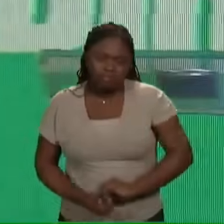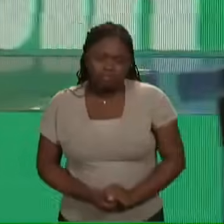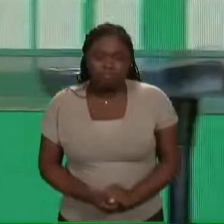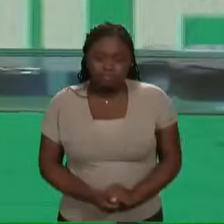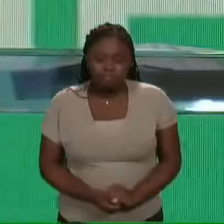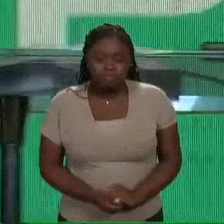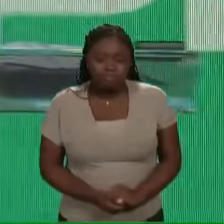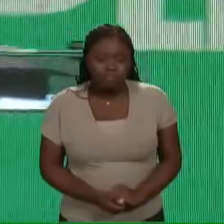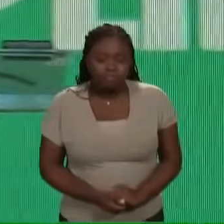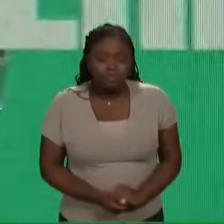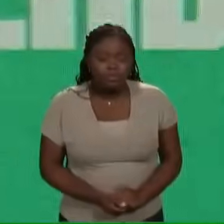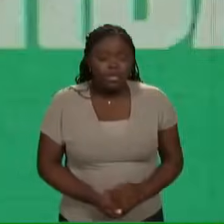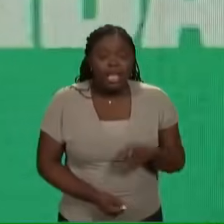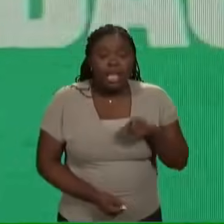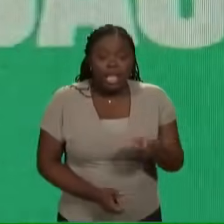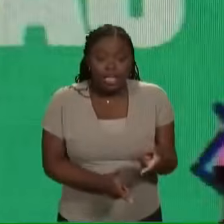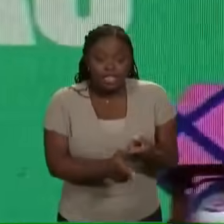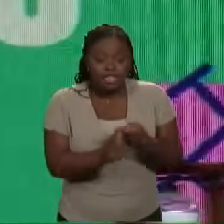O cara devia